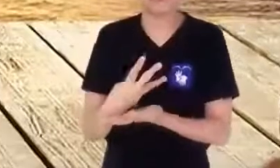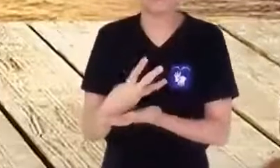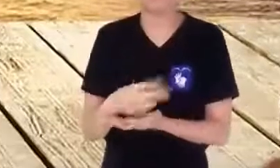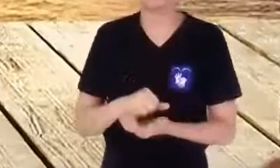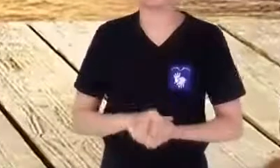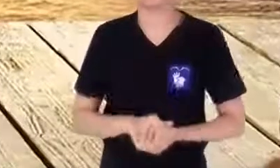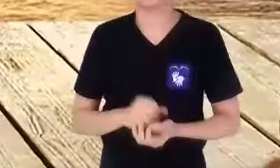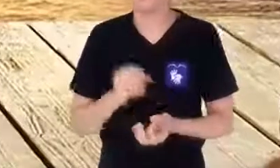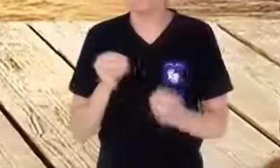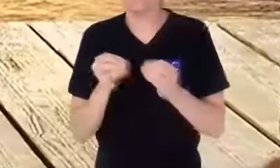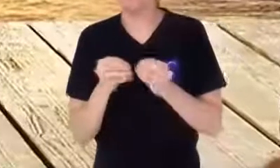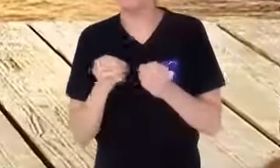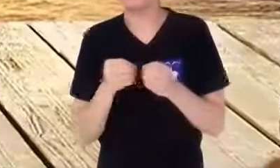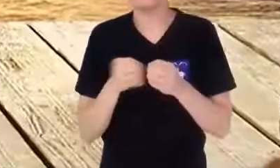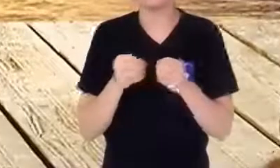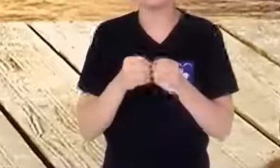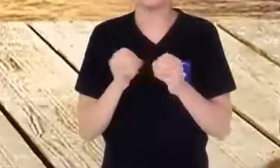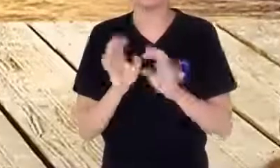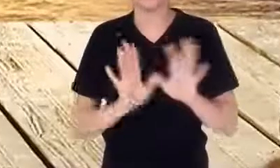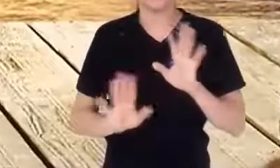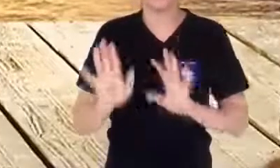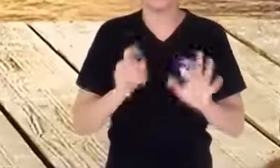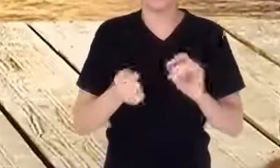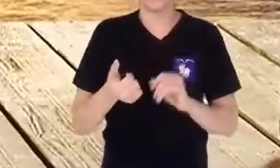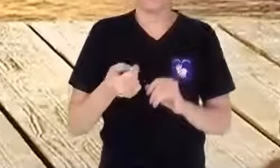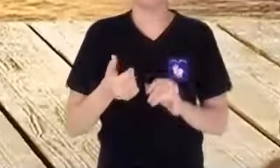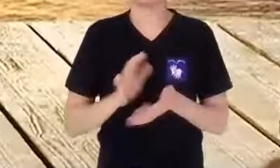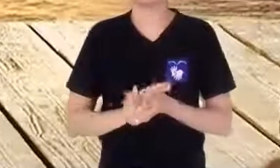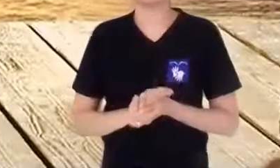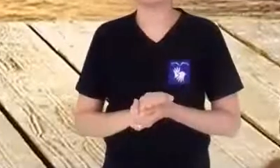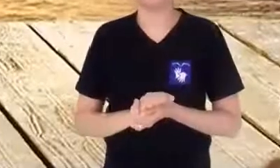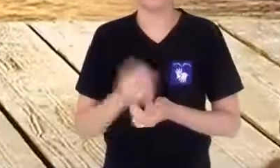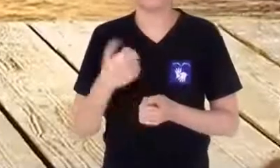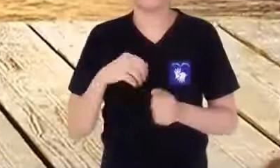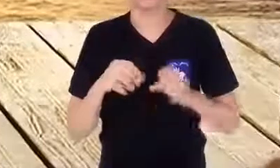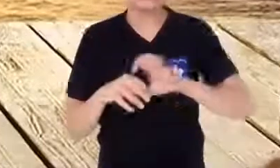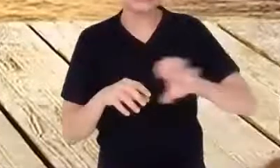já está perto. Agora, para o lado esquerdo, nadando.